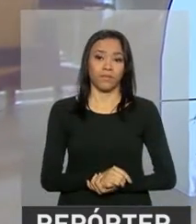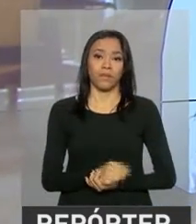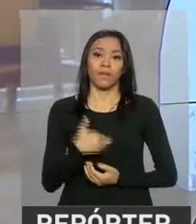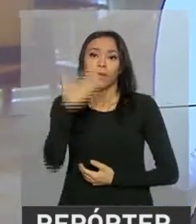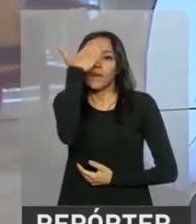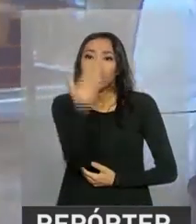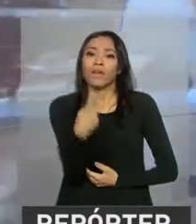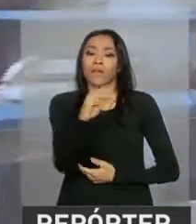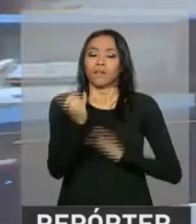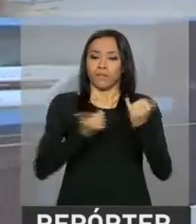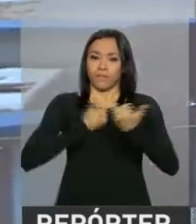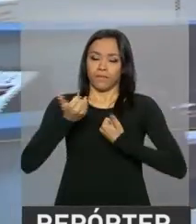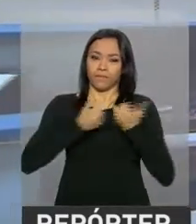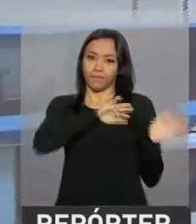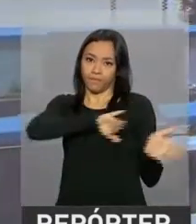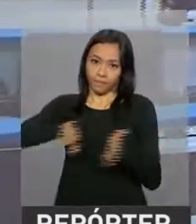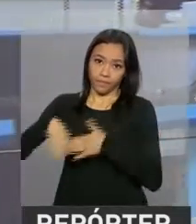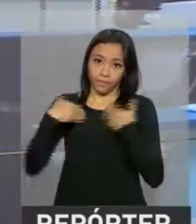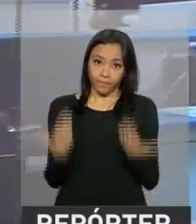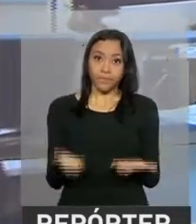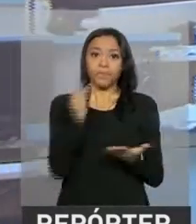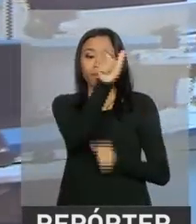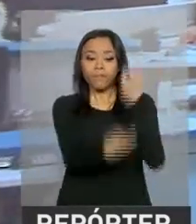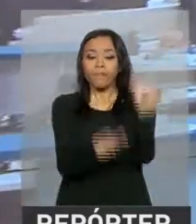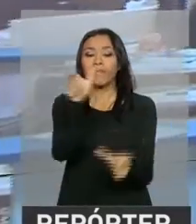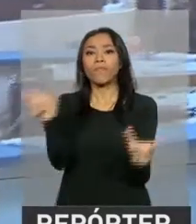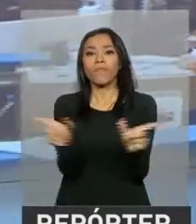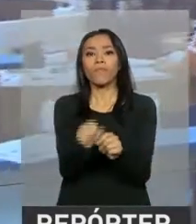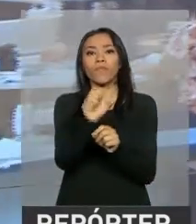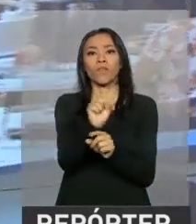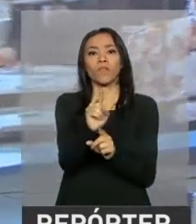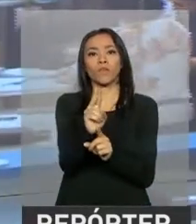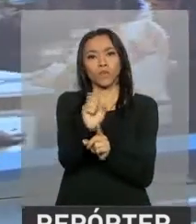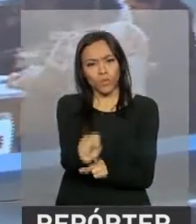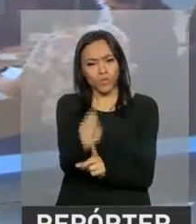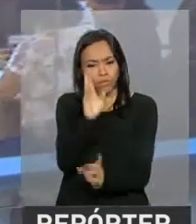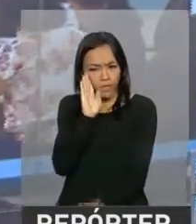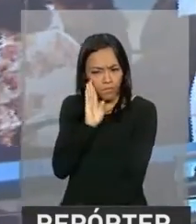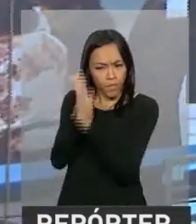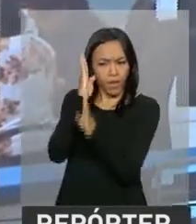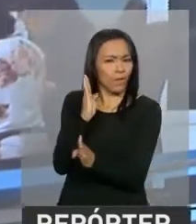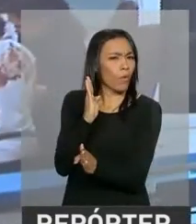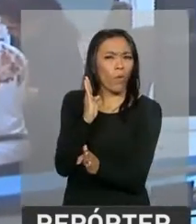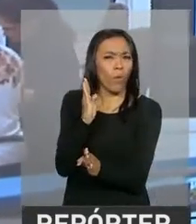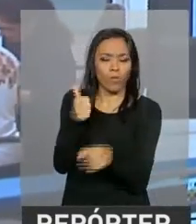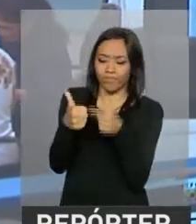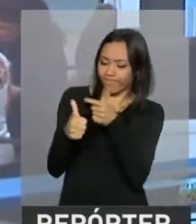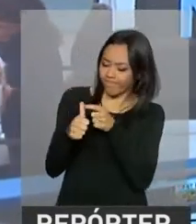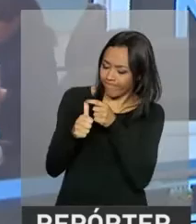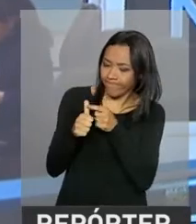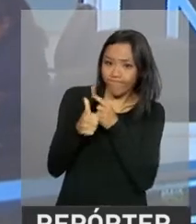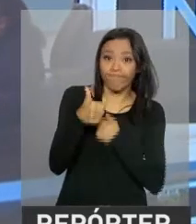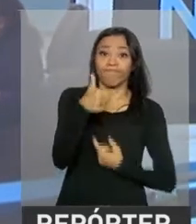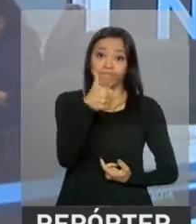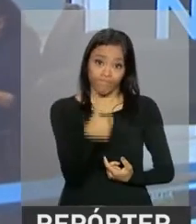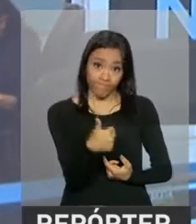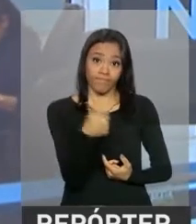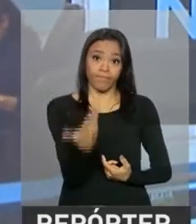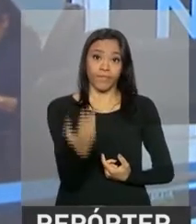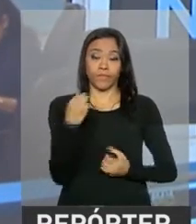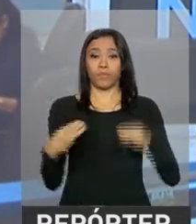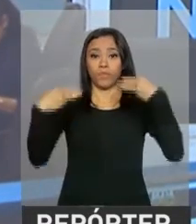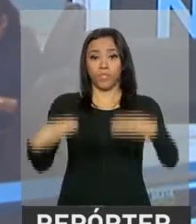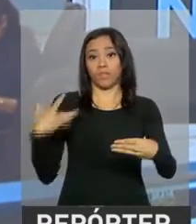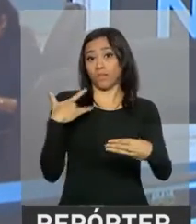e olha pacientes do sistema único de saúde o sus vão ser identificados pela digital ou ministério da saúde vai